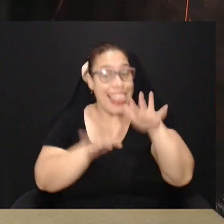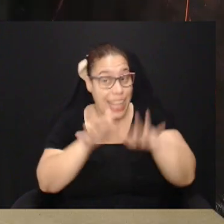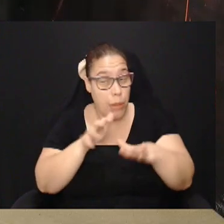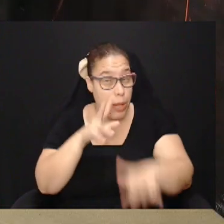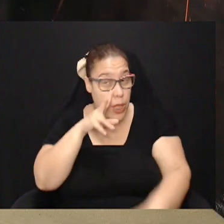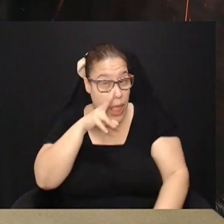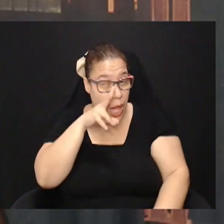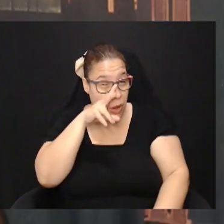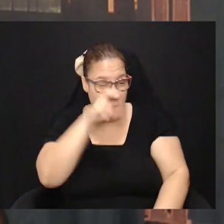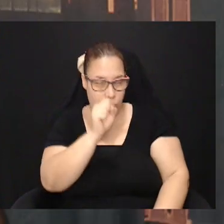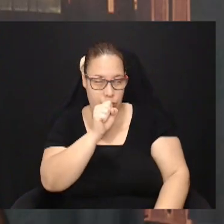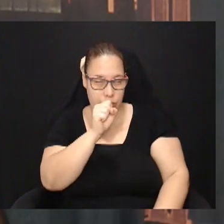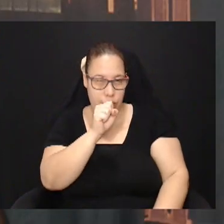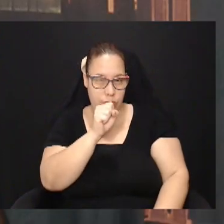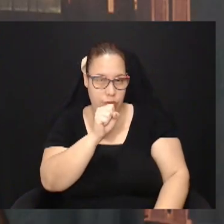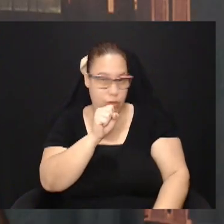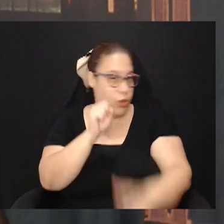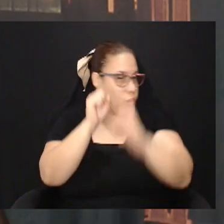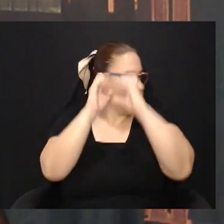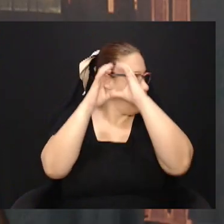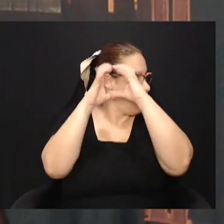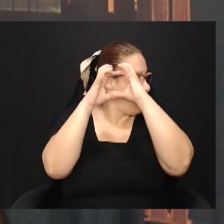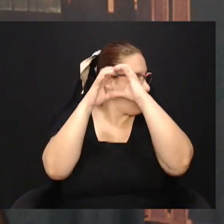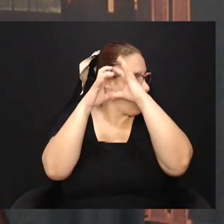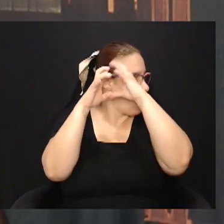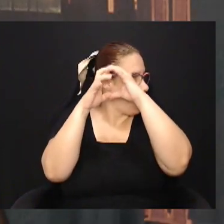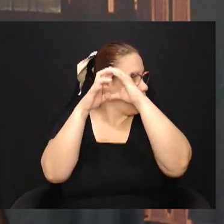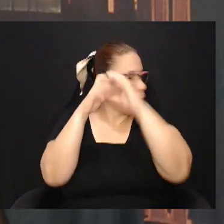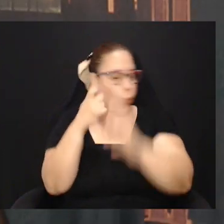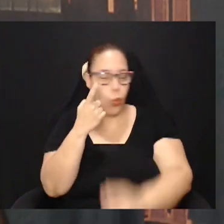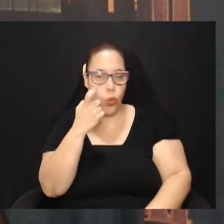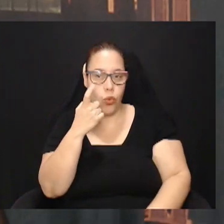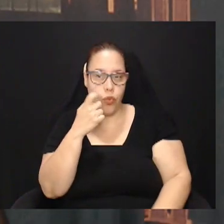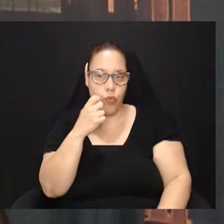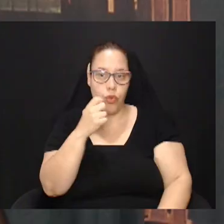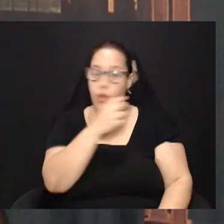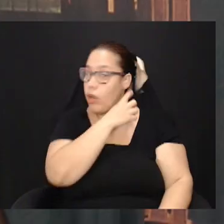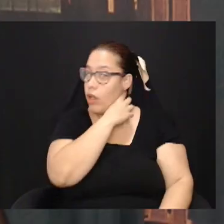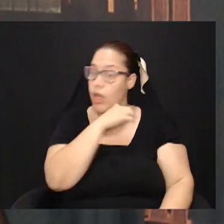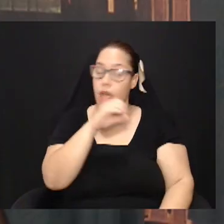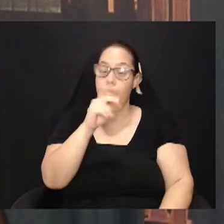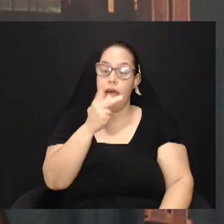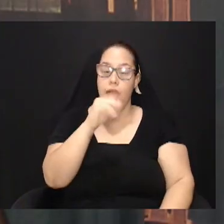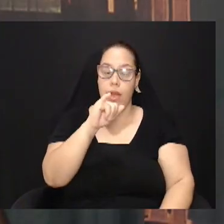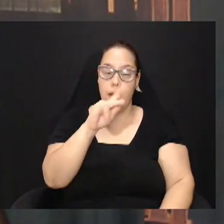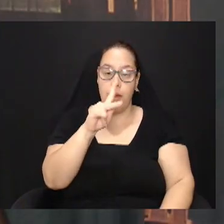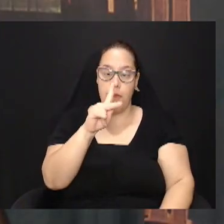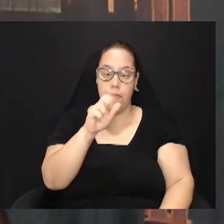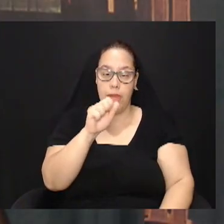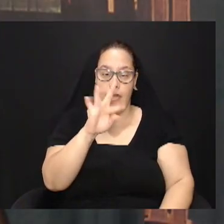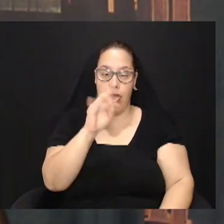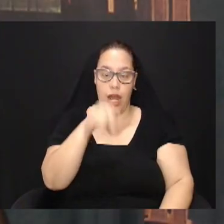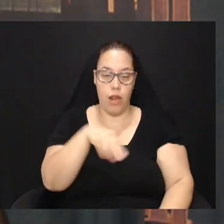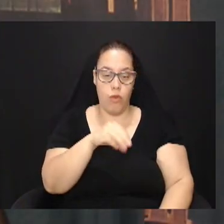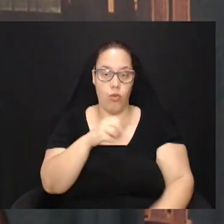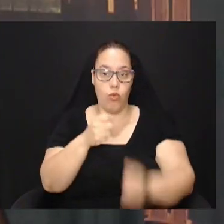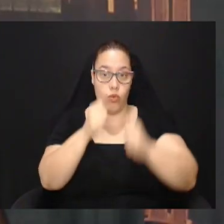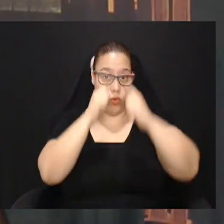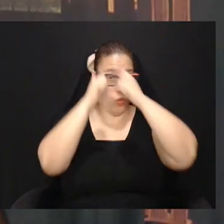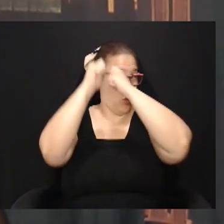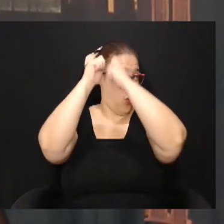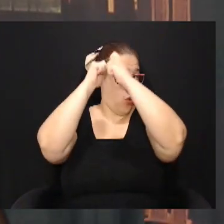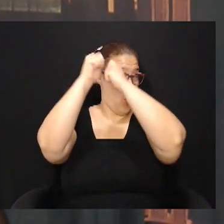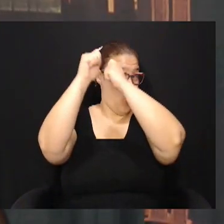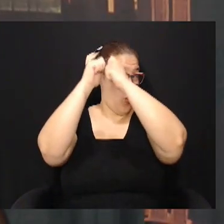sistema límbico, um dos componentes do sistema límbico chama hipotálamo, que é quem faz a regulação nossa da cabeça com o